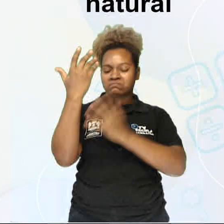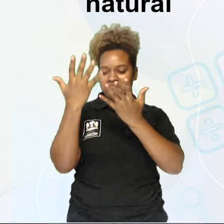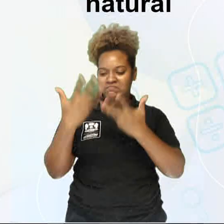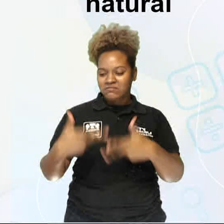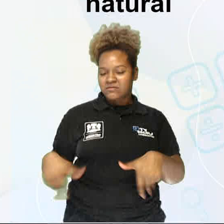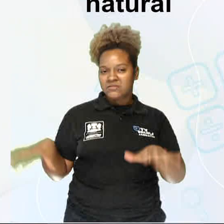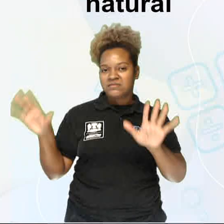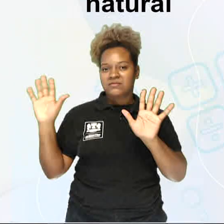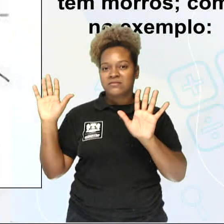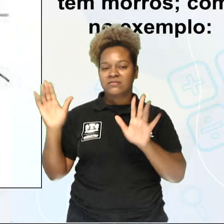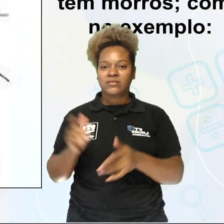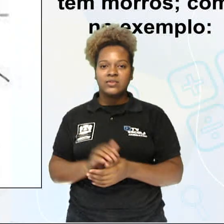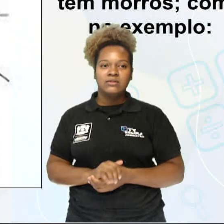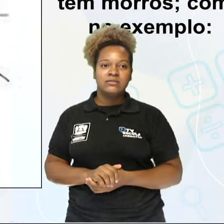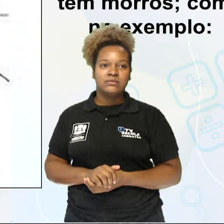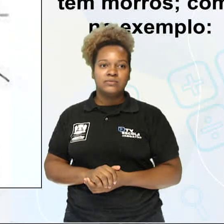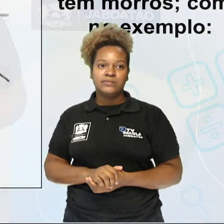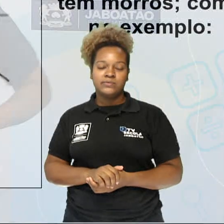natural.